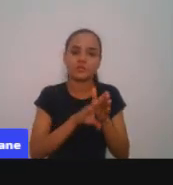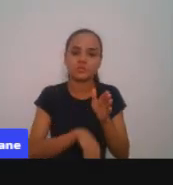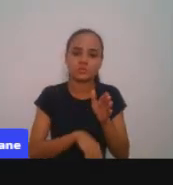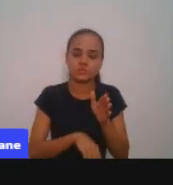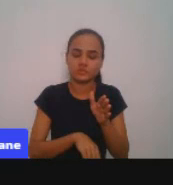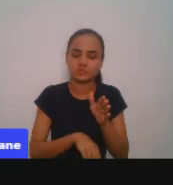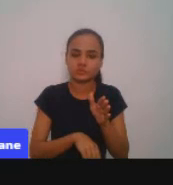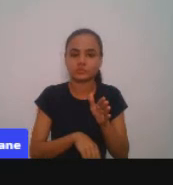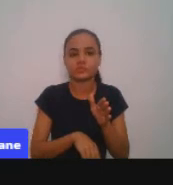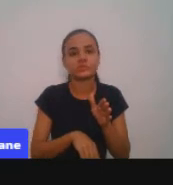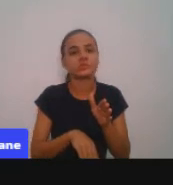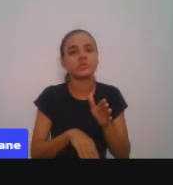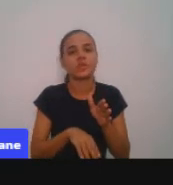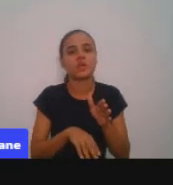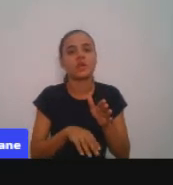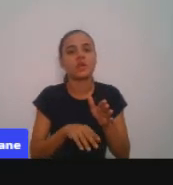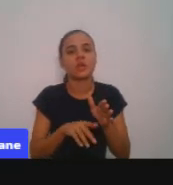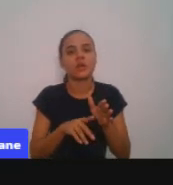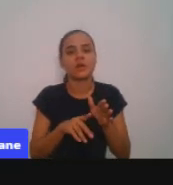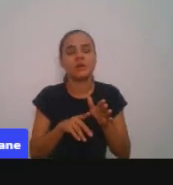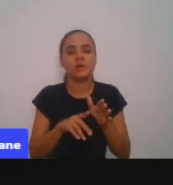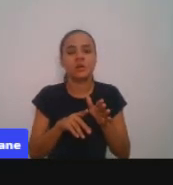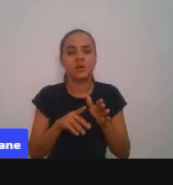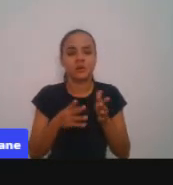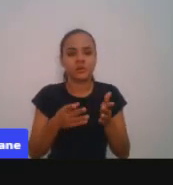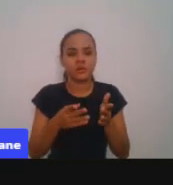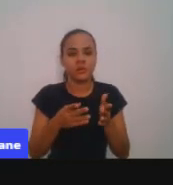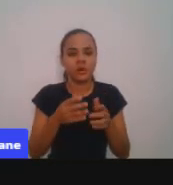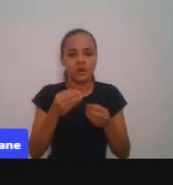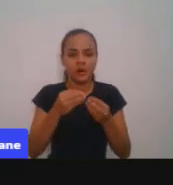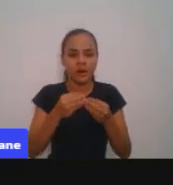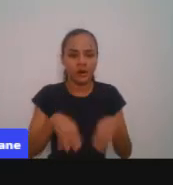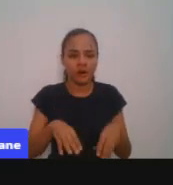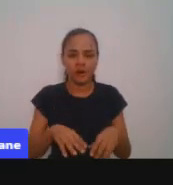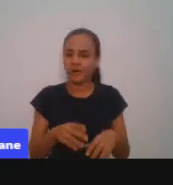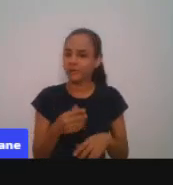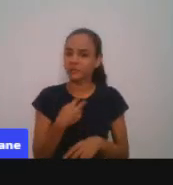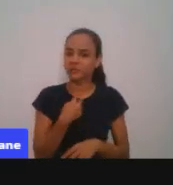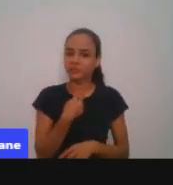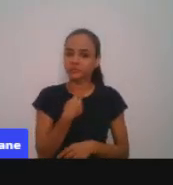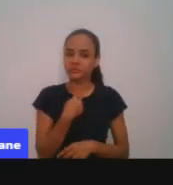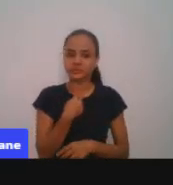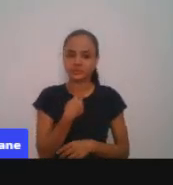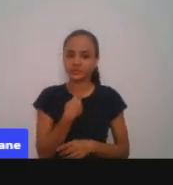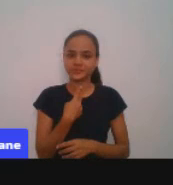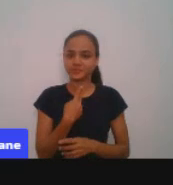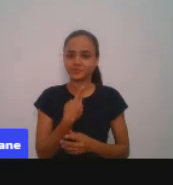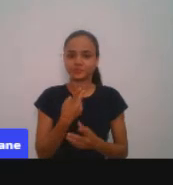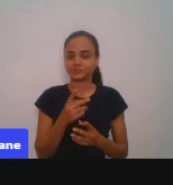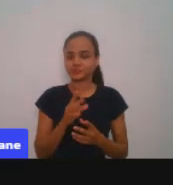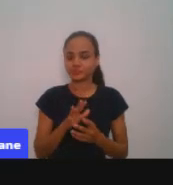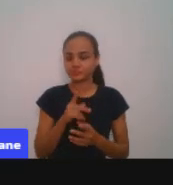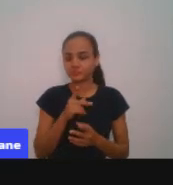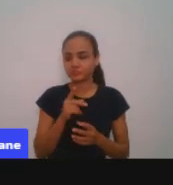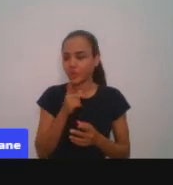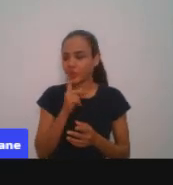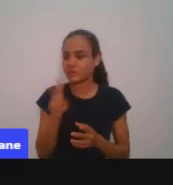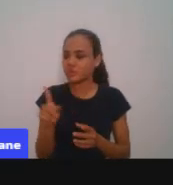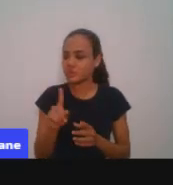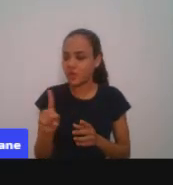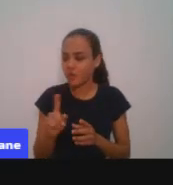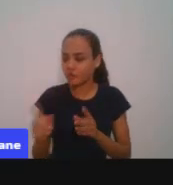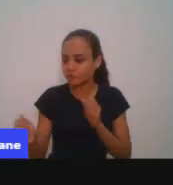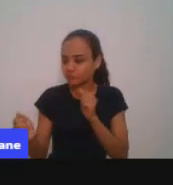permitir que essa criança conviva com outras crianças. Por quê? Porque isso pode causar um mal à sua saúde, né? Isso pode trazer o